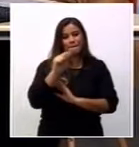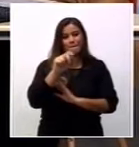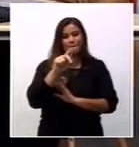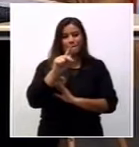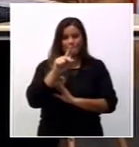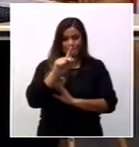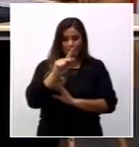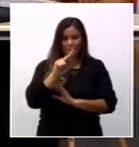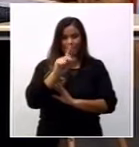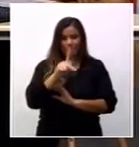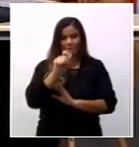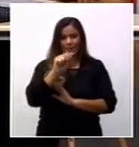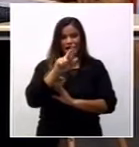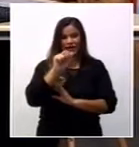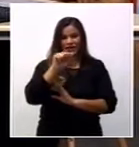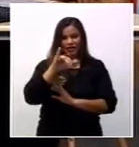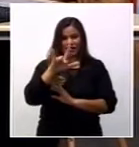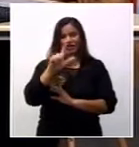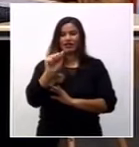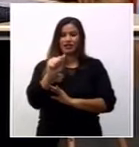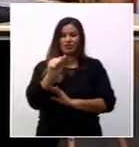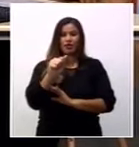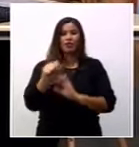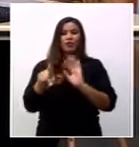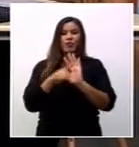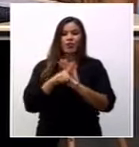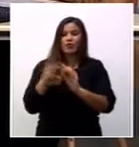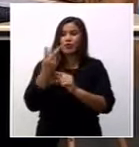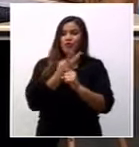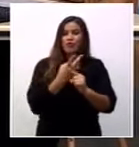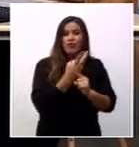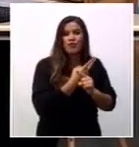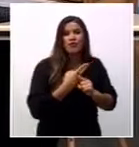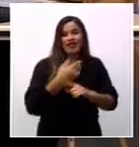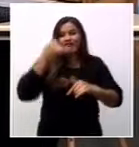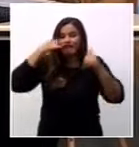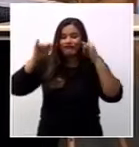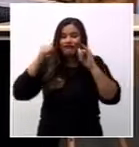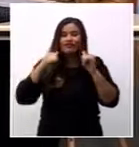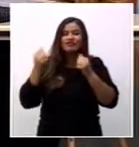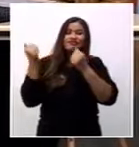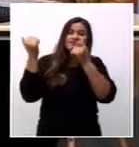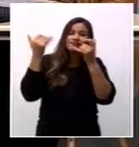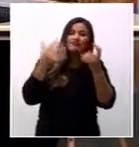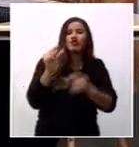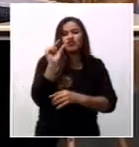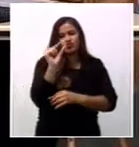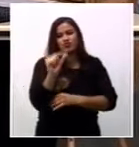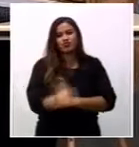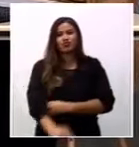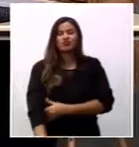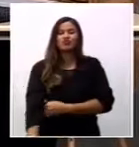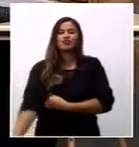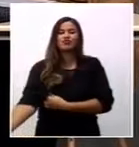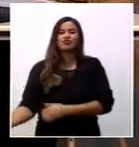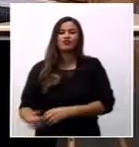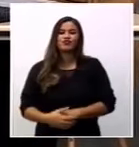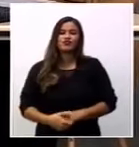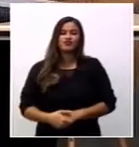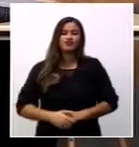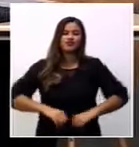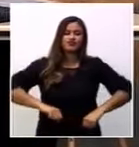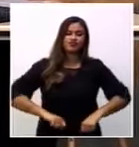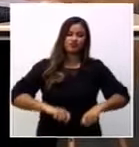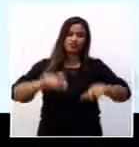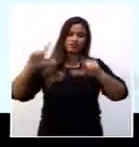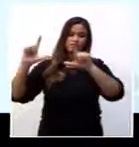Paraíba, que é sobre a Patrulha da Prevenção. Então, professora, conta para a gente um pouco sobre esse trabalho. Vai aparecer aí para vocês